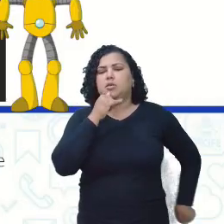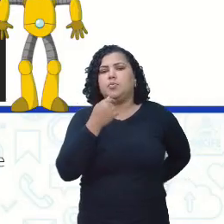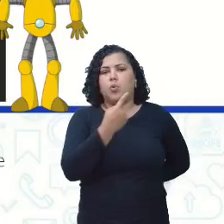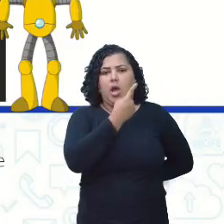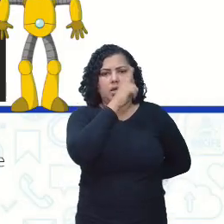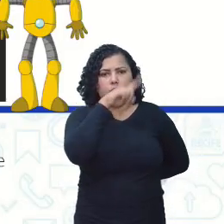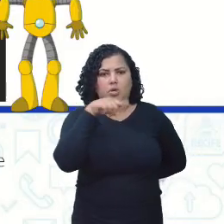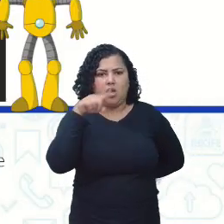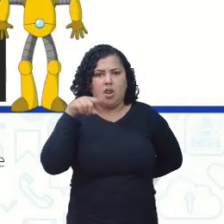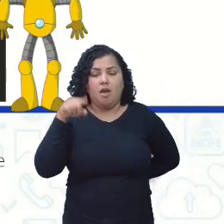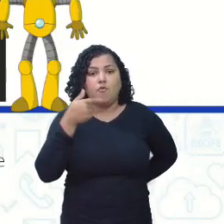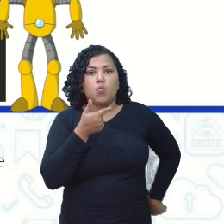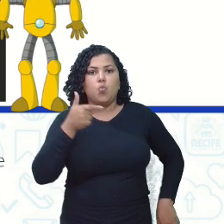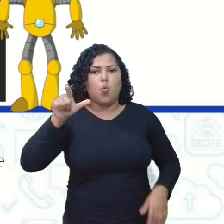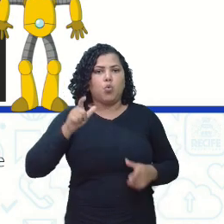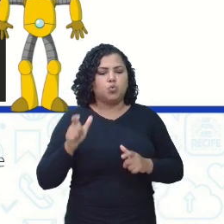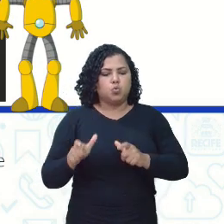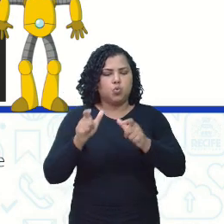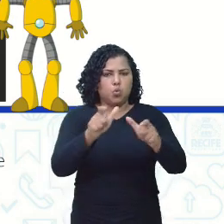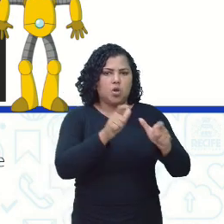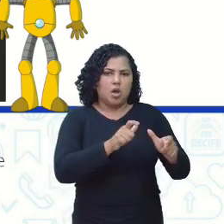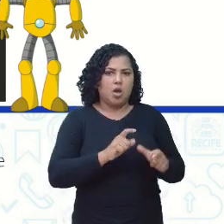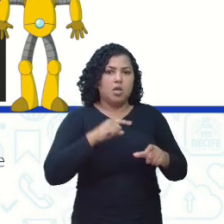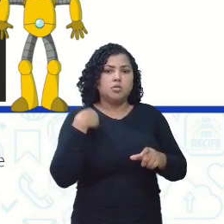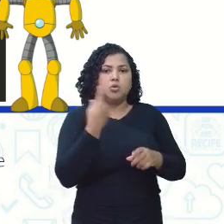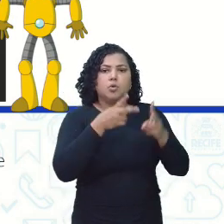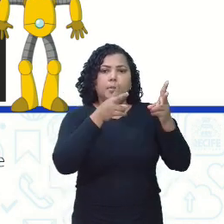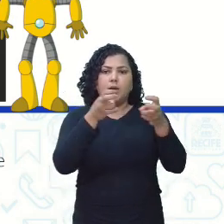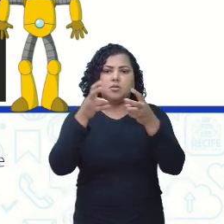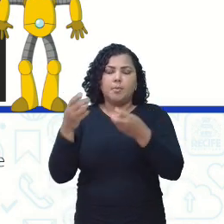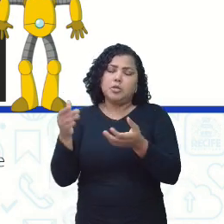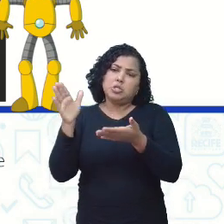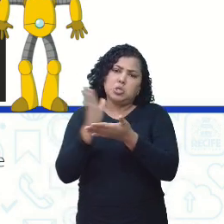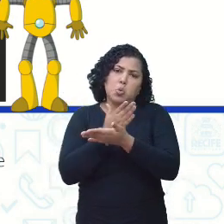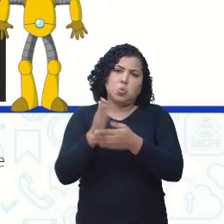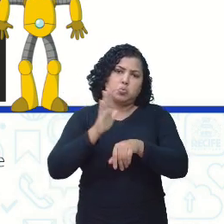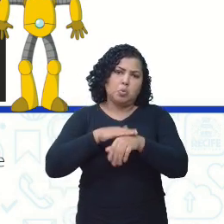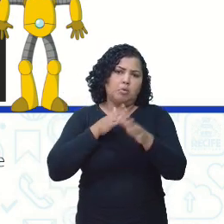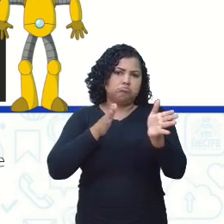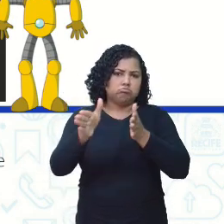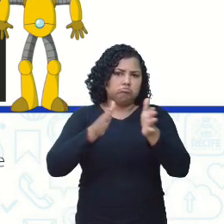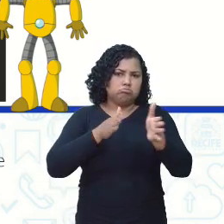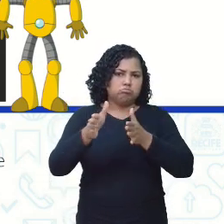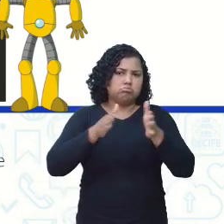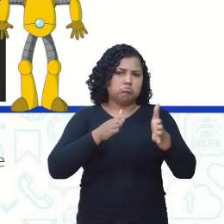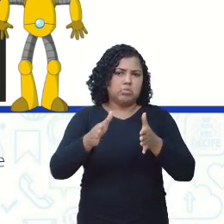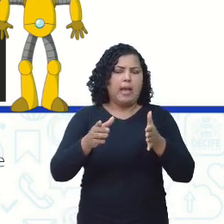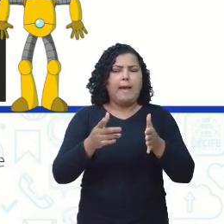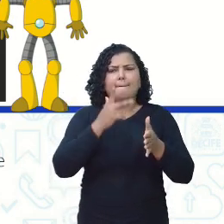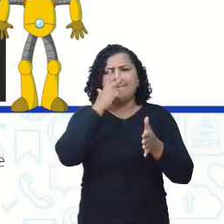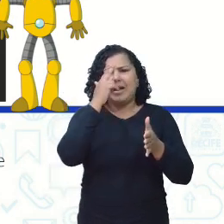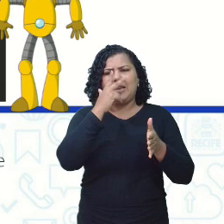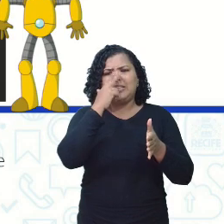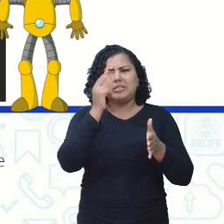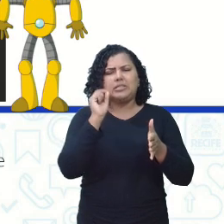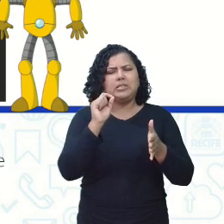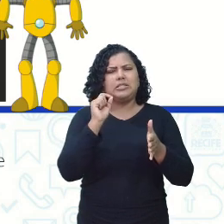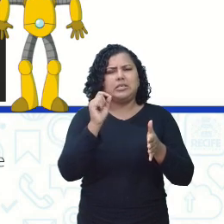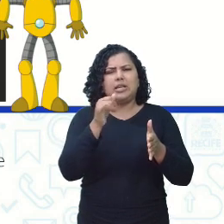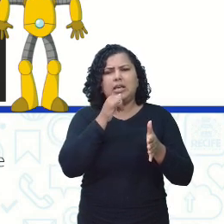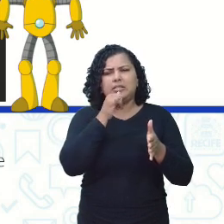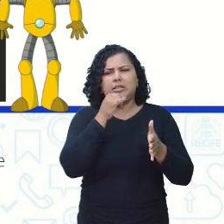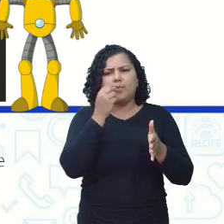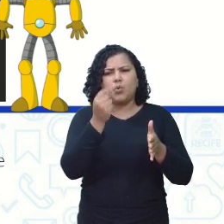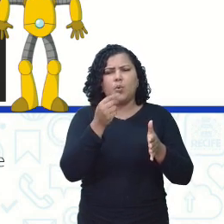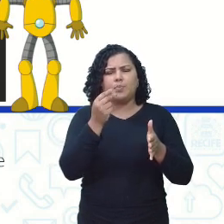gráfico, né, com outros territórios, a gente vê que em alguns períodos, é como se